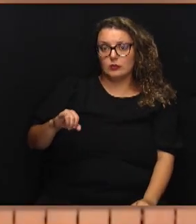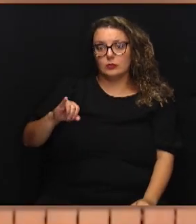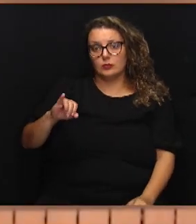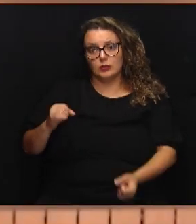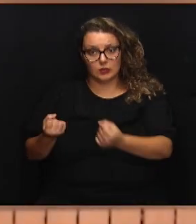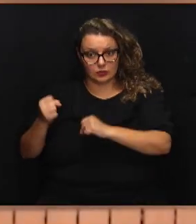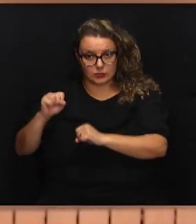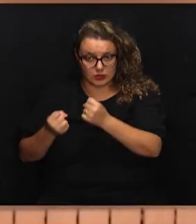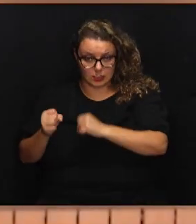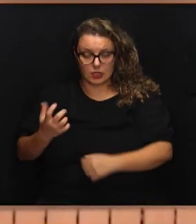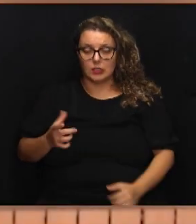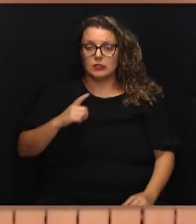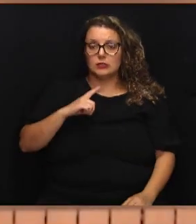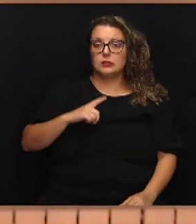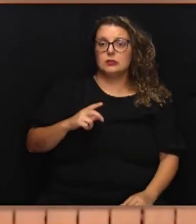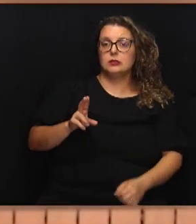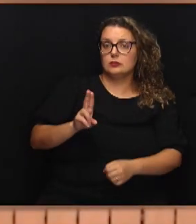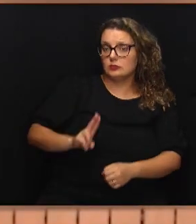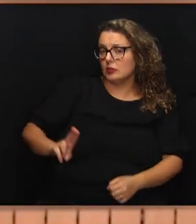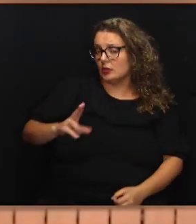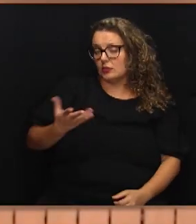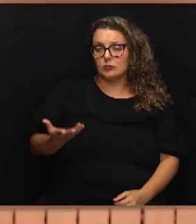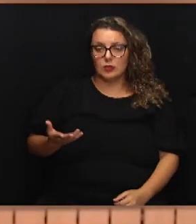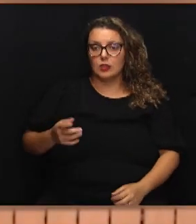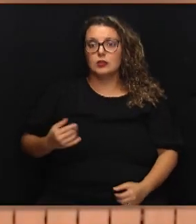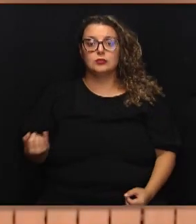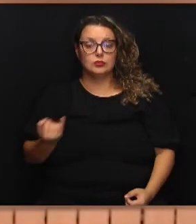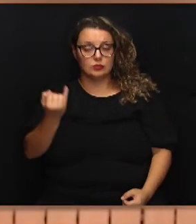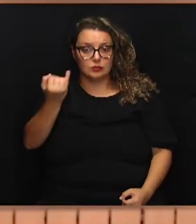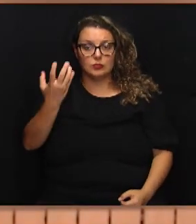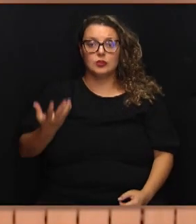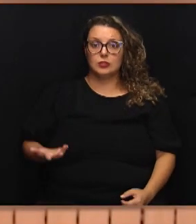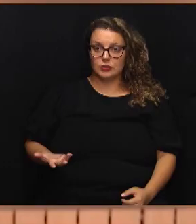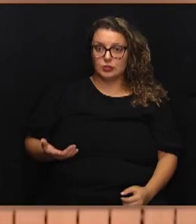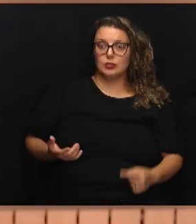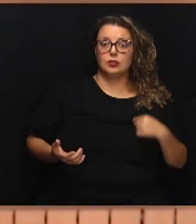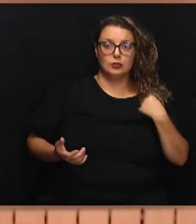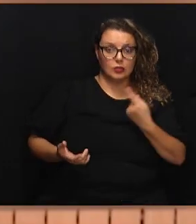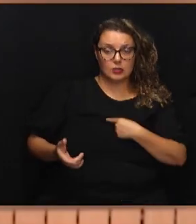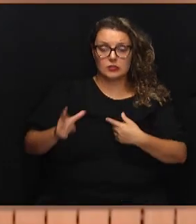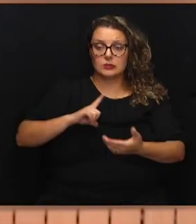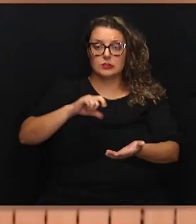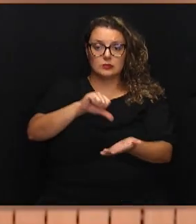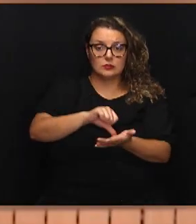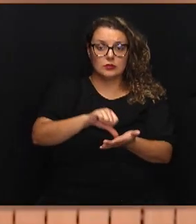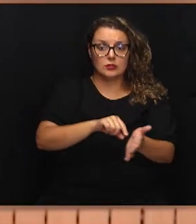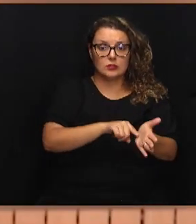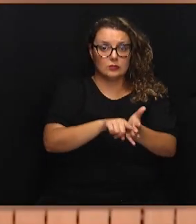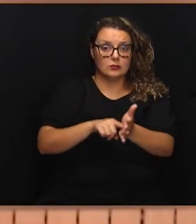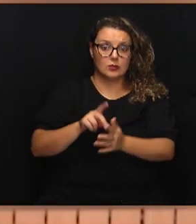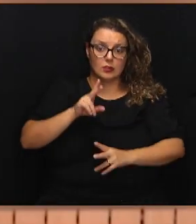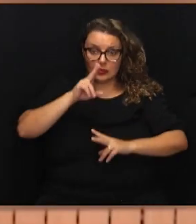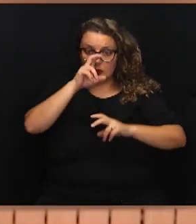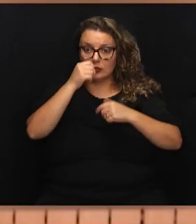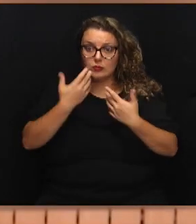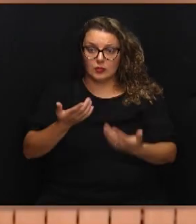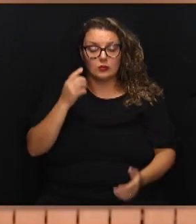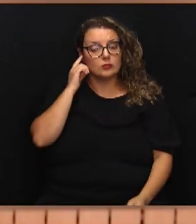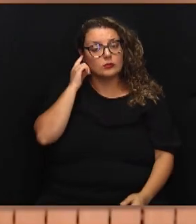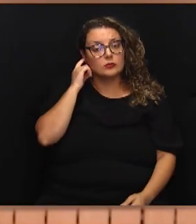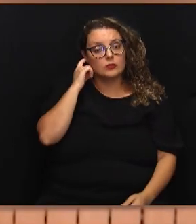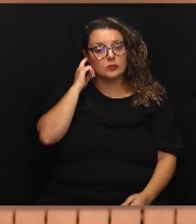temos universidades aqui de muita relevância, nós temos um polo de pesquisa aqui muito forte, e nós